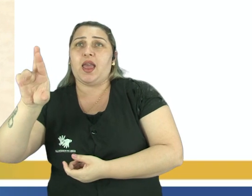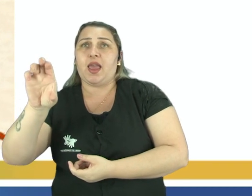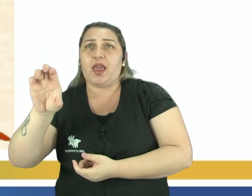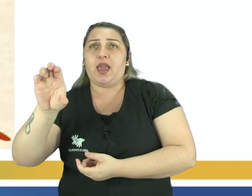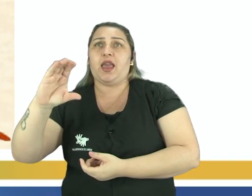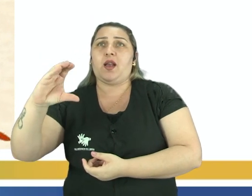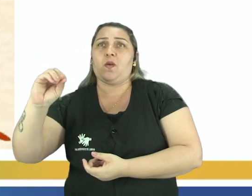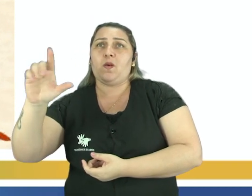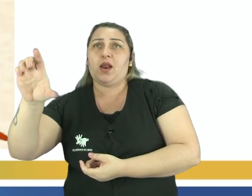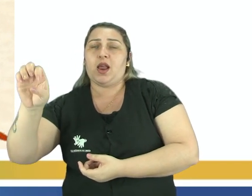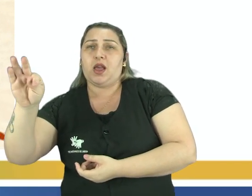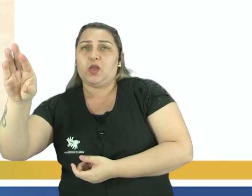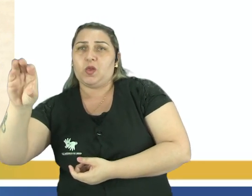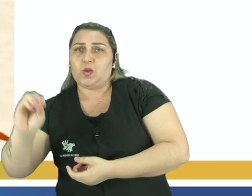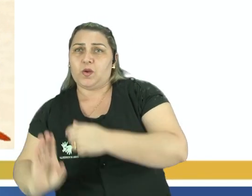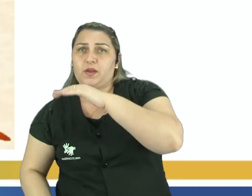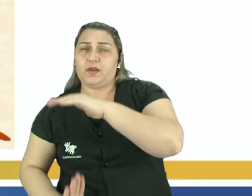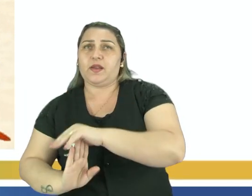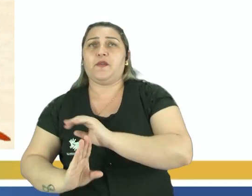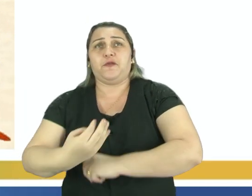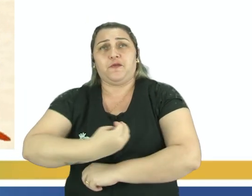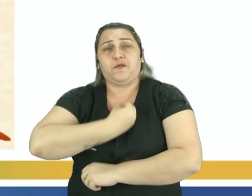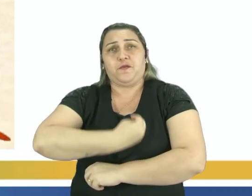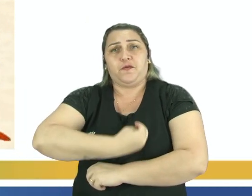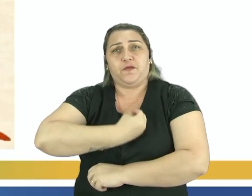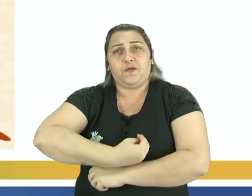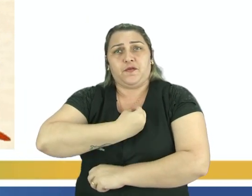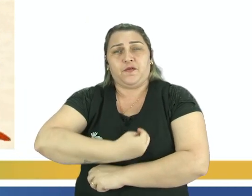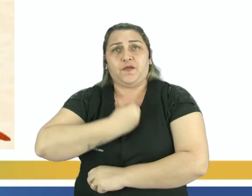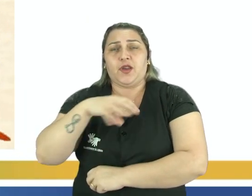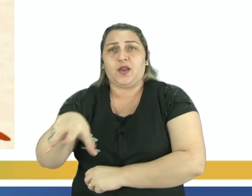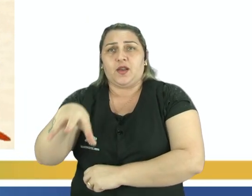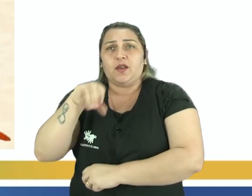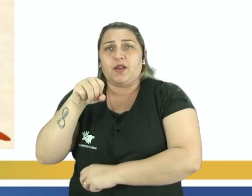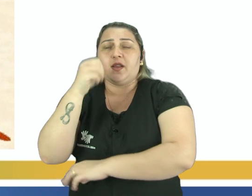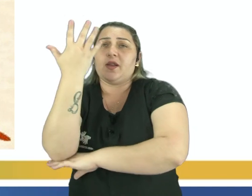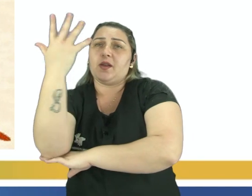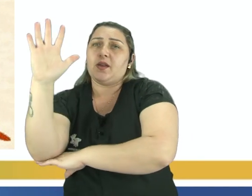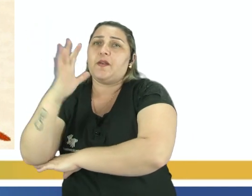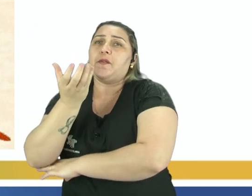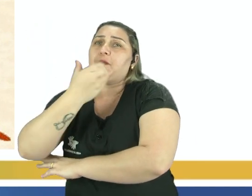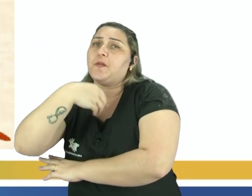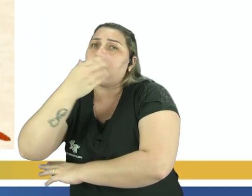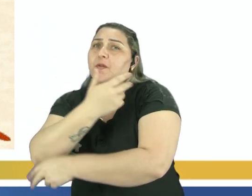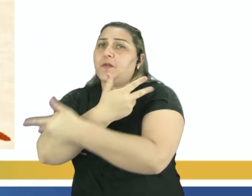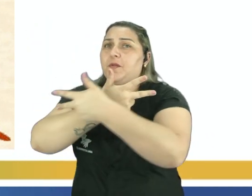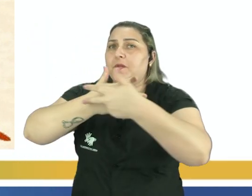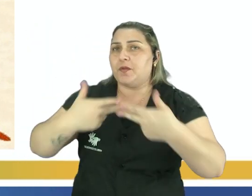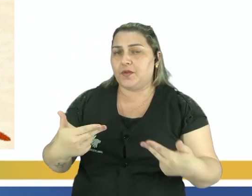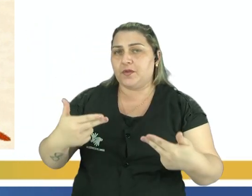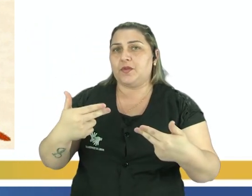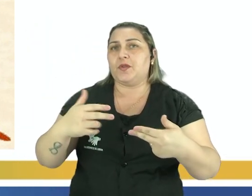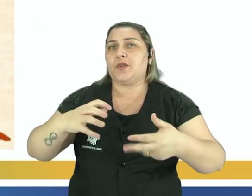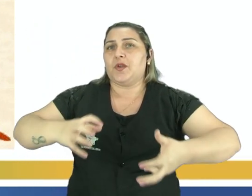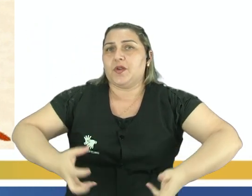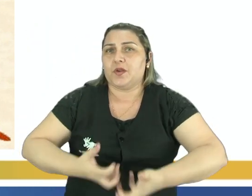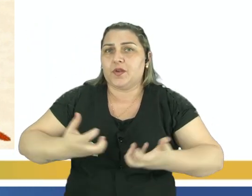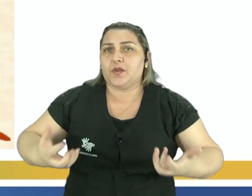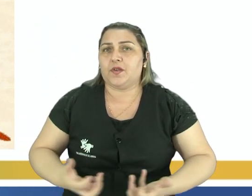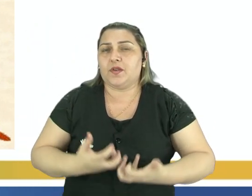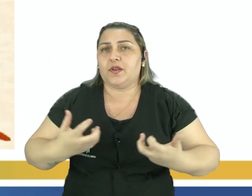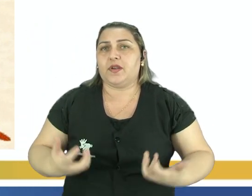né, limitavam-se a viver do que recolhiam da natureza, como frutos e outros vegetais. Né? A caça e a